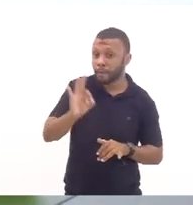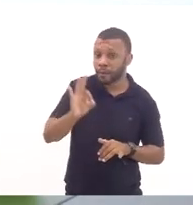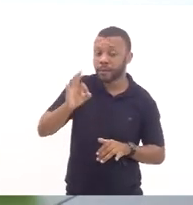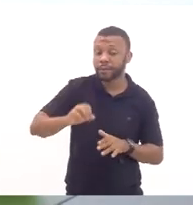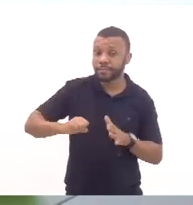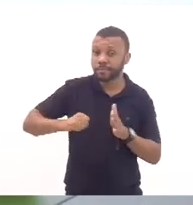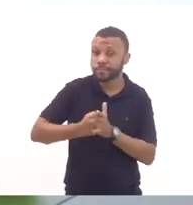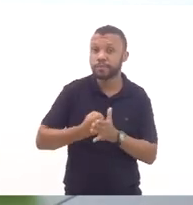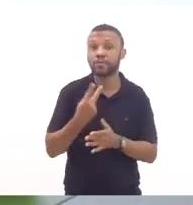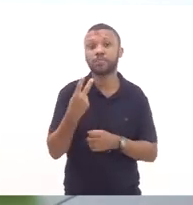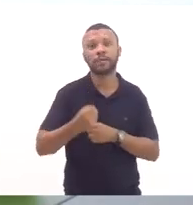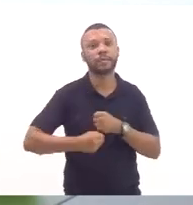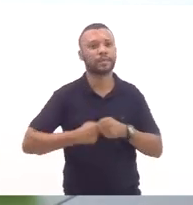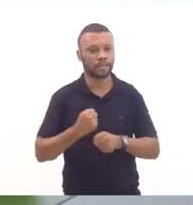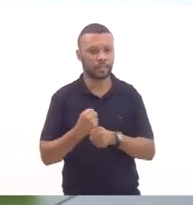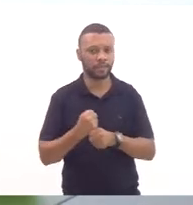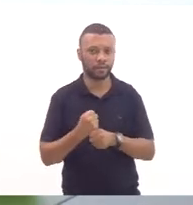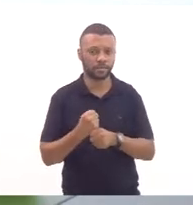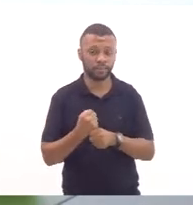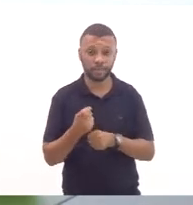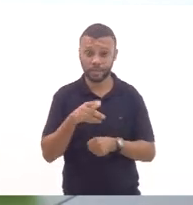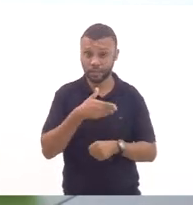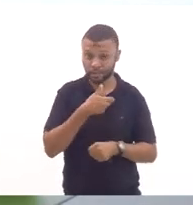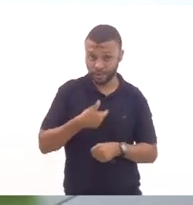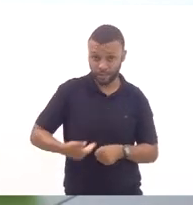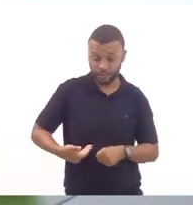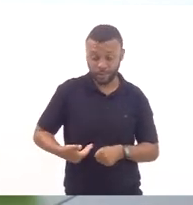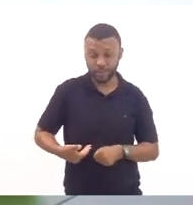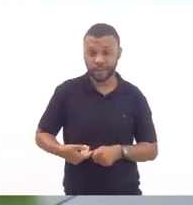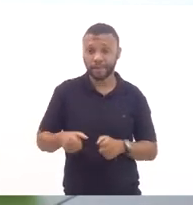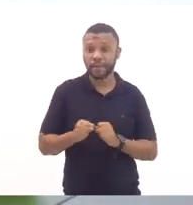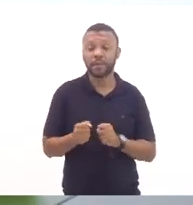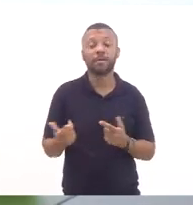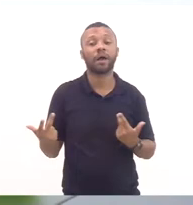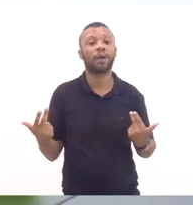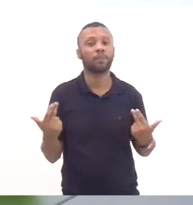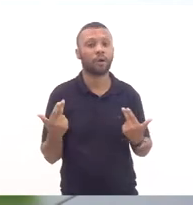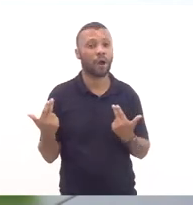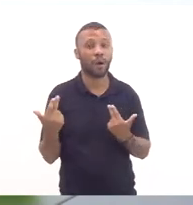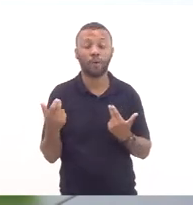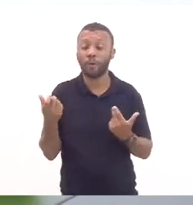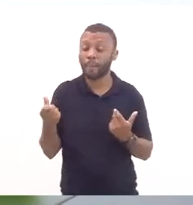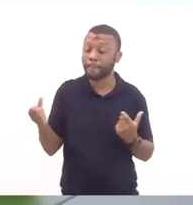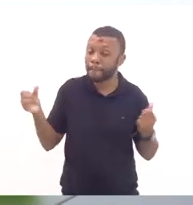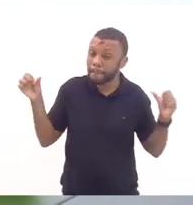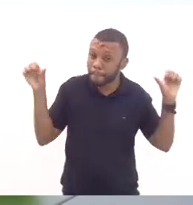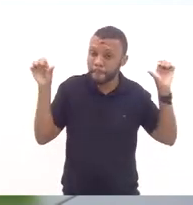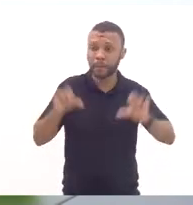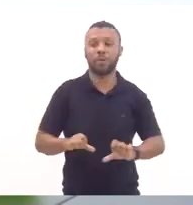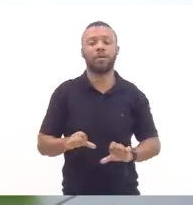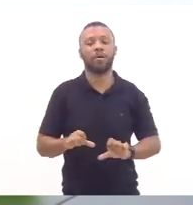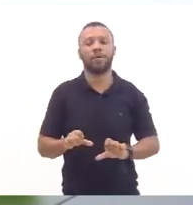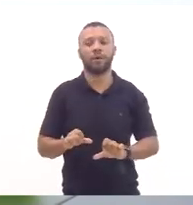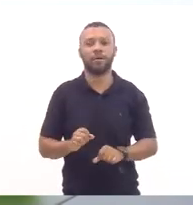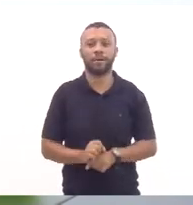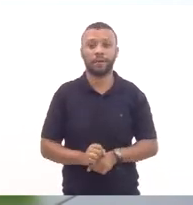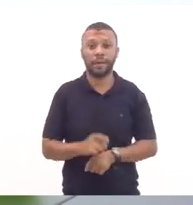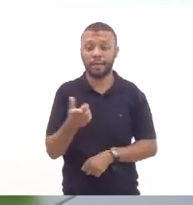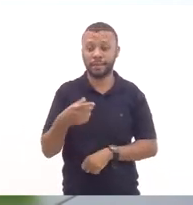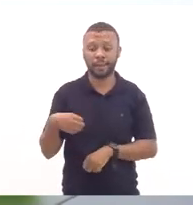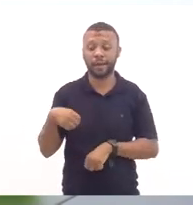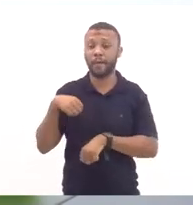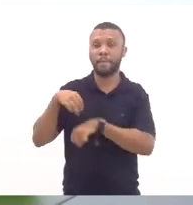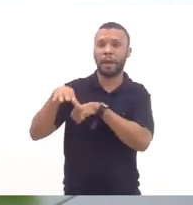por 2 anos. Esse governador está repetindo a mesma coisa, e está fazendo até pior. Ele não está enviando a mensagem,